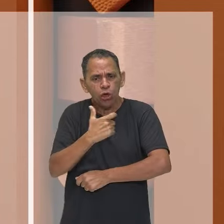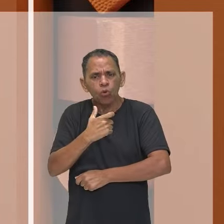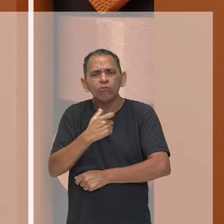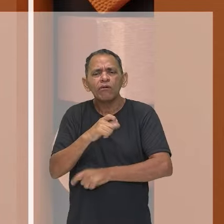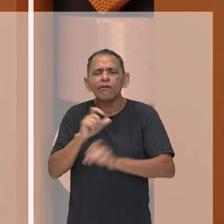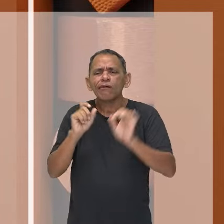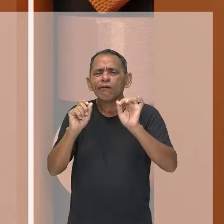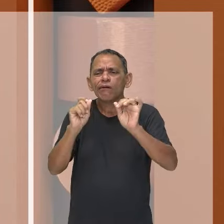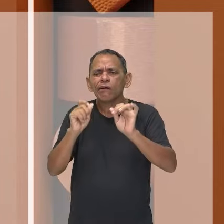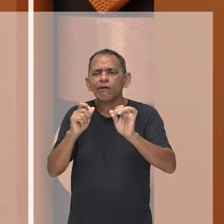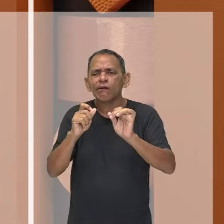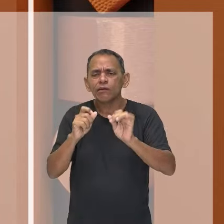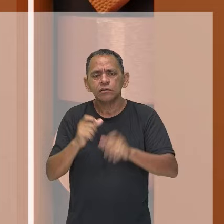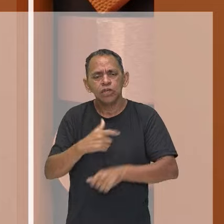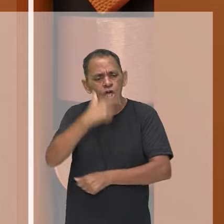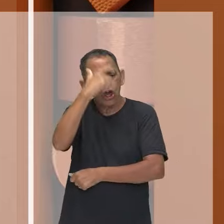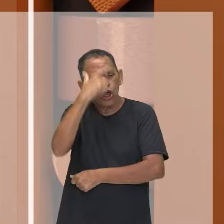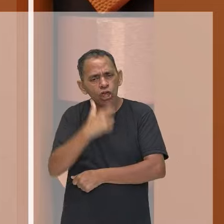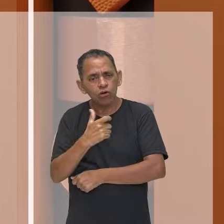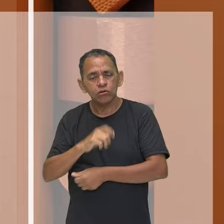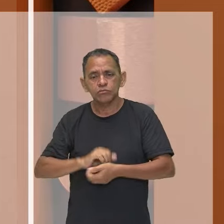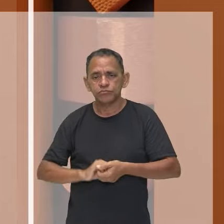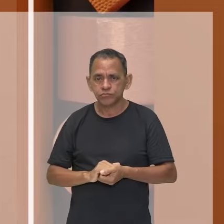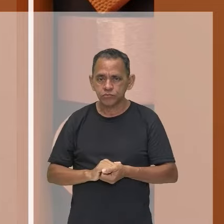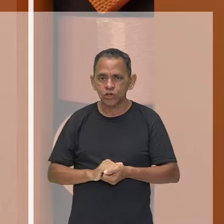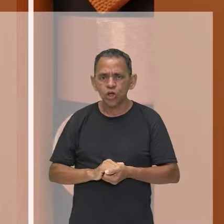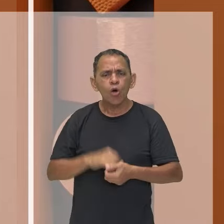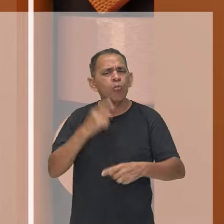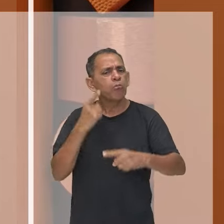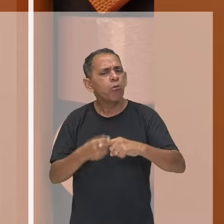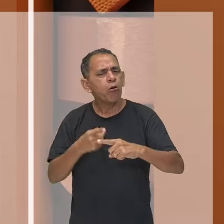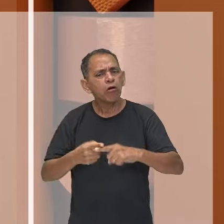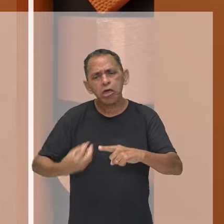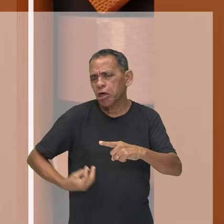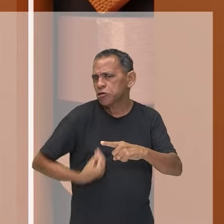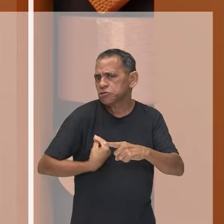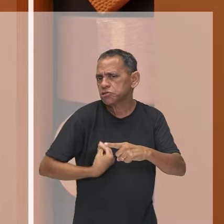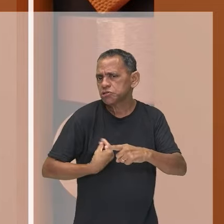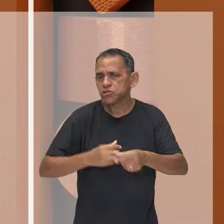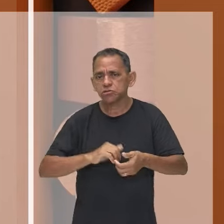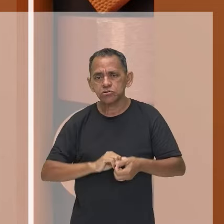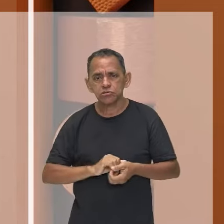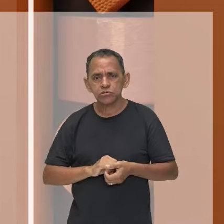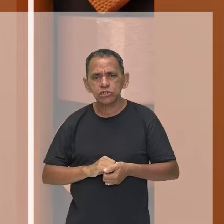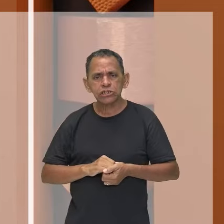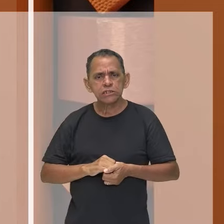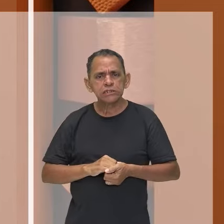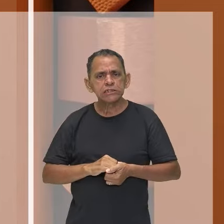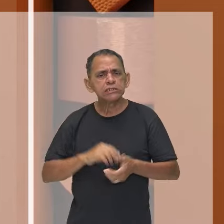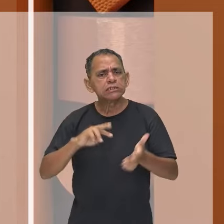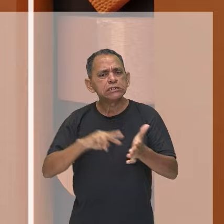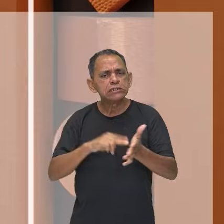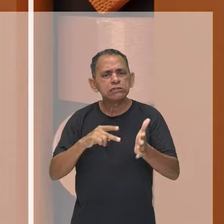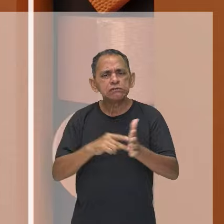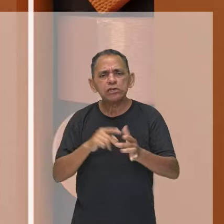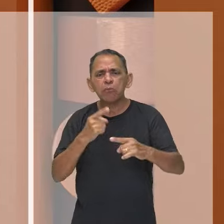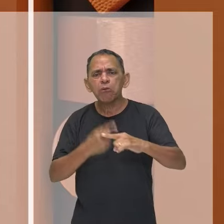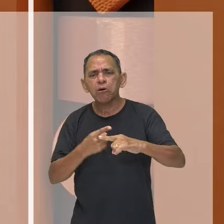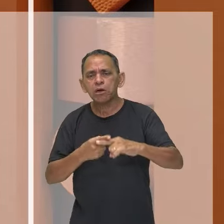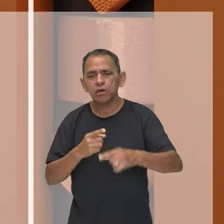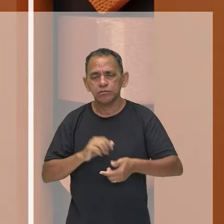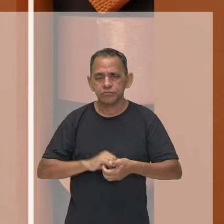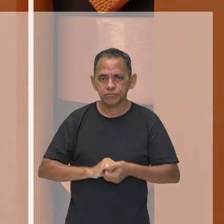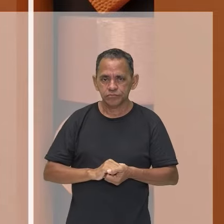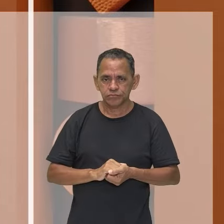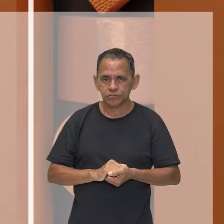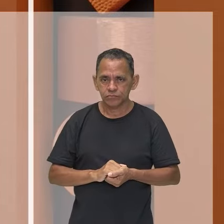é muito importante para a filosofia, para o conhecimento filosófico. Porque qual é o sentido do meu existir? Por que eu existo?